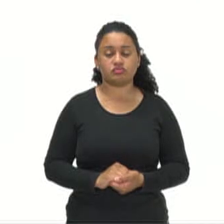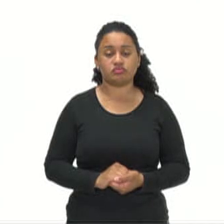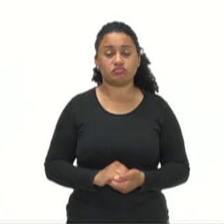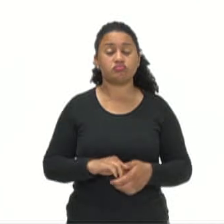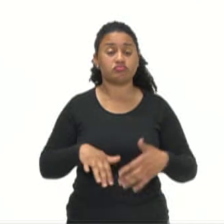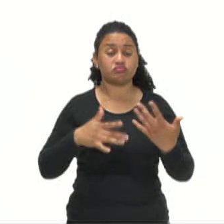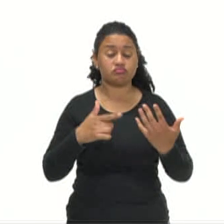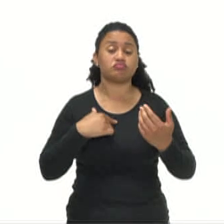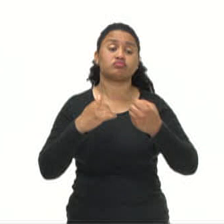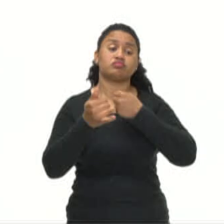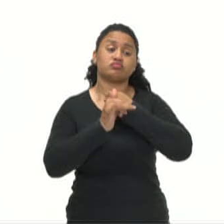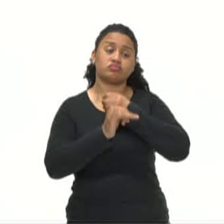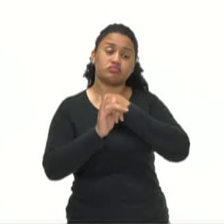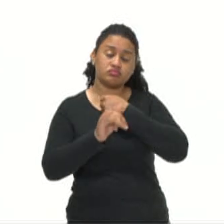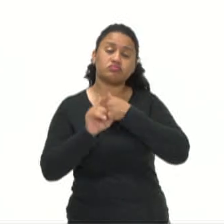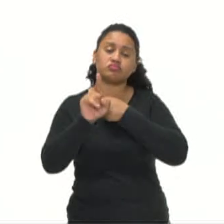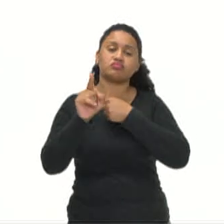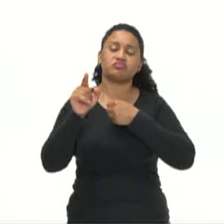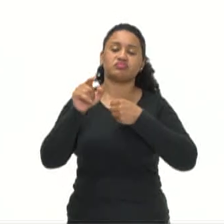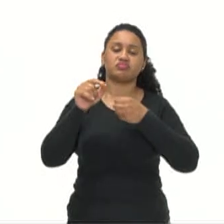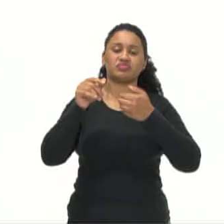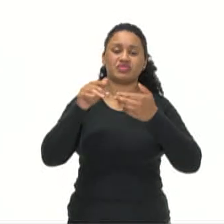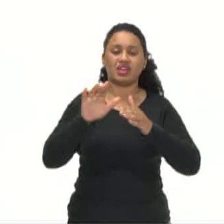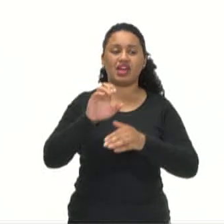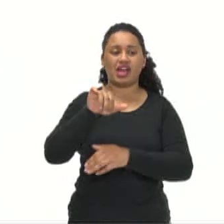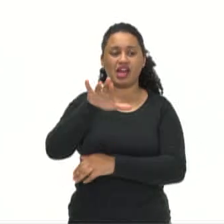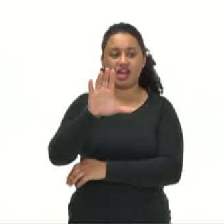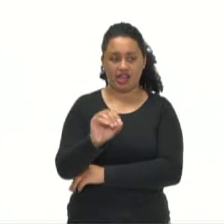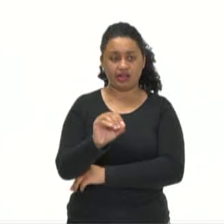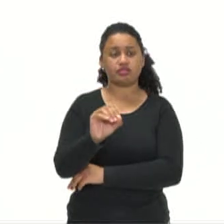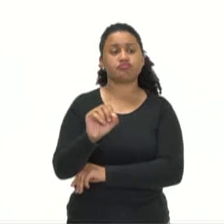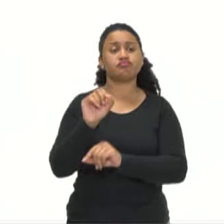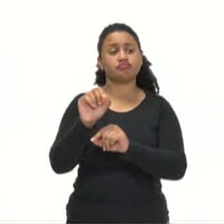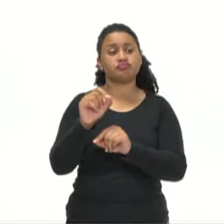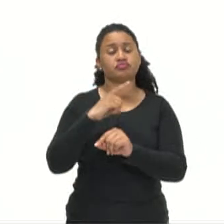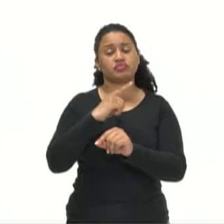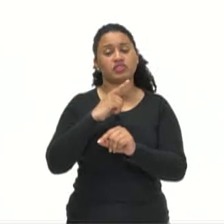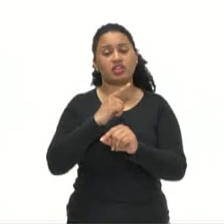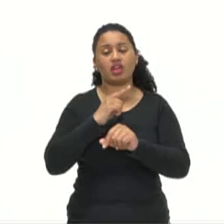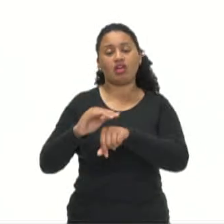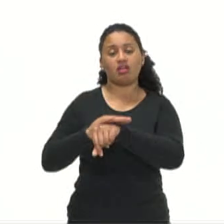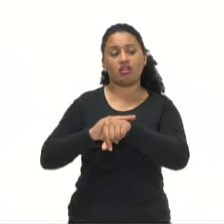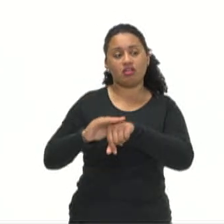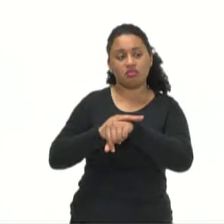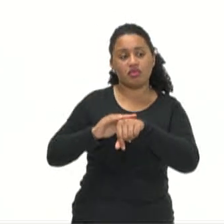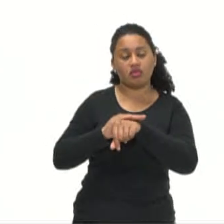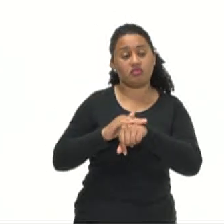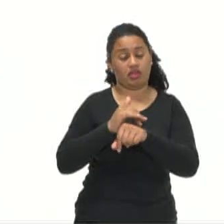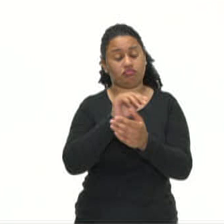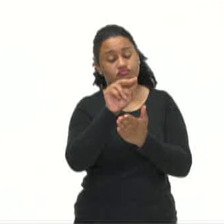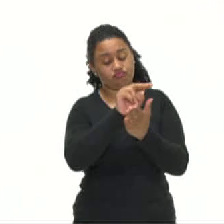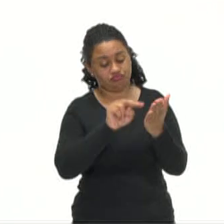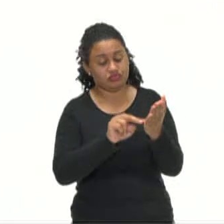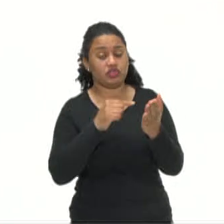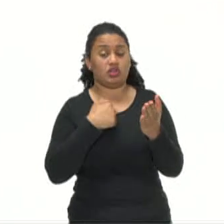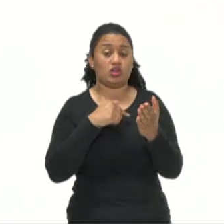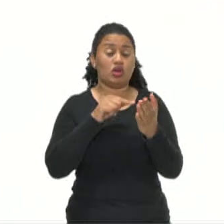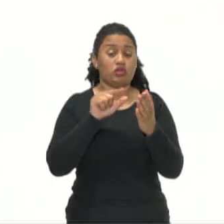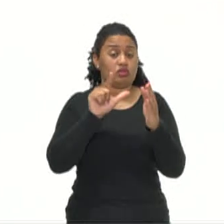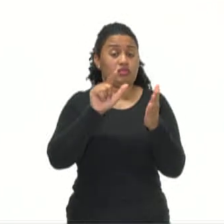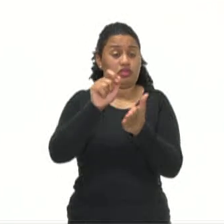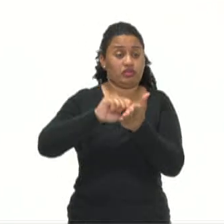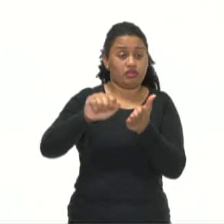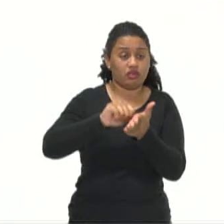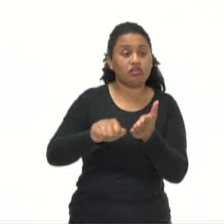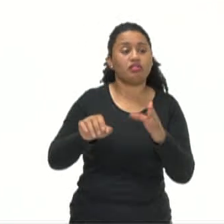A crônica Nascer no Cairo, Ser Fêmea de Cupim, traz uma conversa com o leitor sobre a escrita e